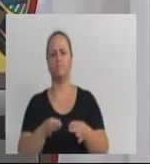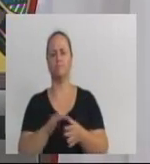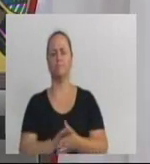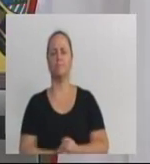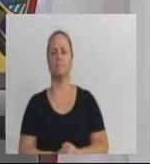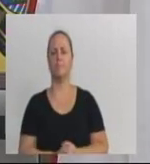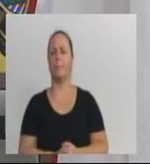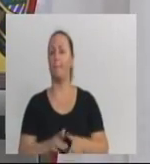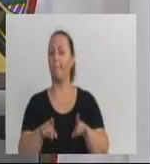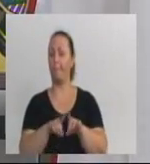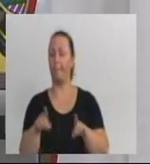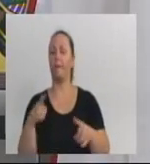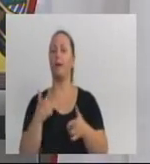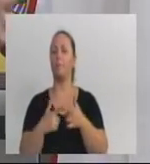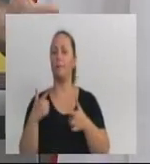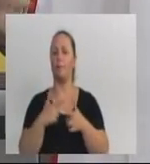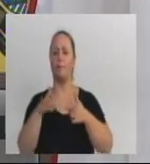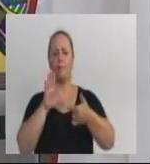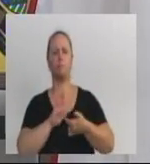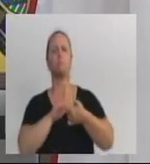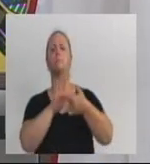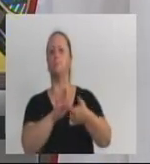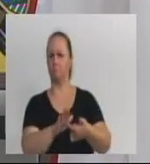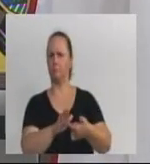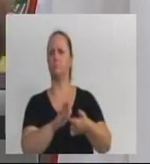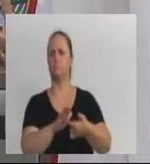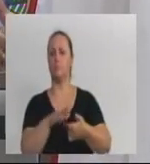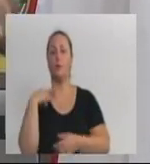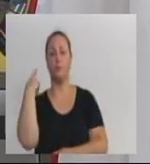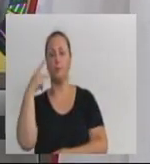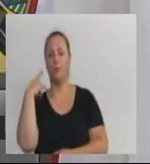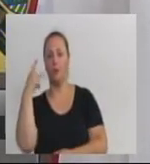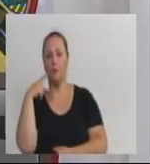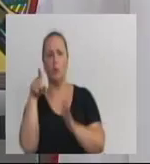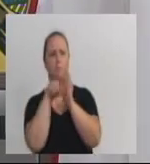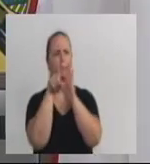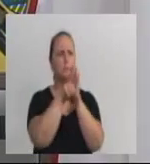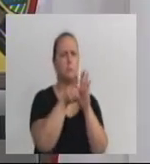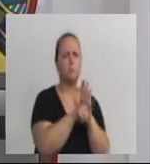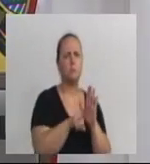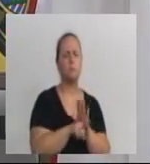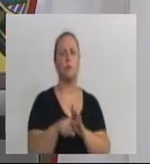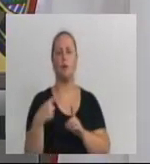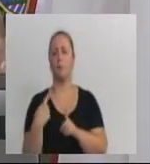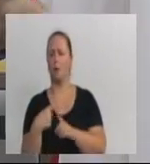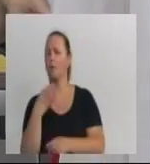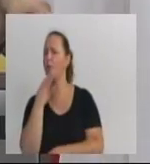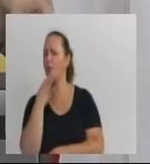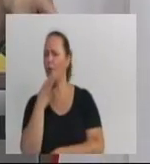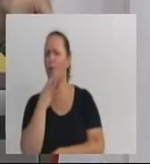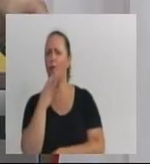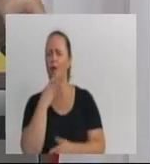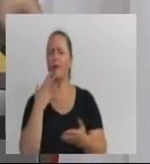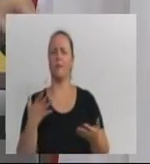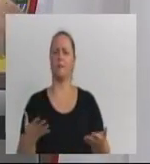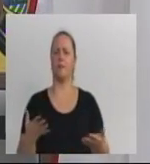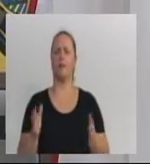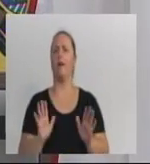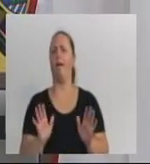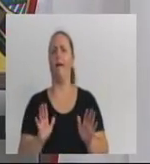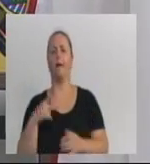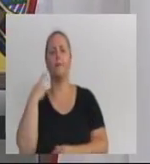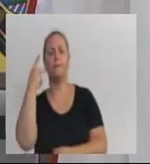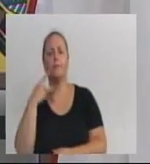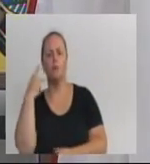foram estampados lá, foram abordados pelos vereadores, que mesmo da base conhecem as dificuldades. Não é porque são vereadores da base, muito